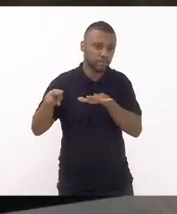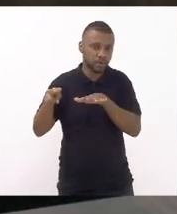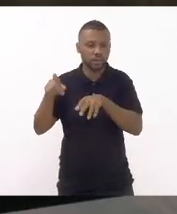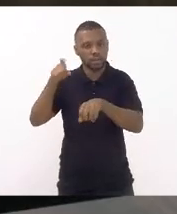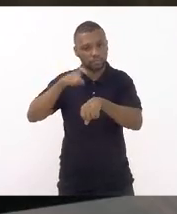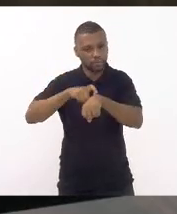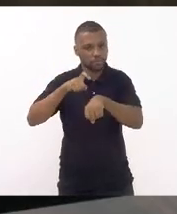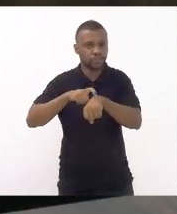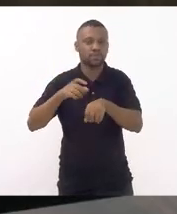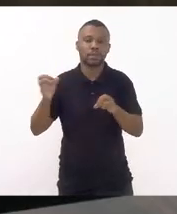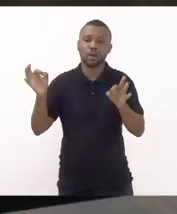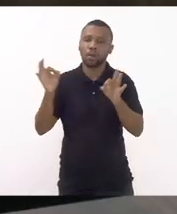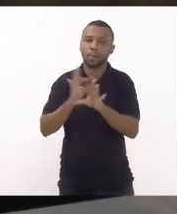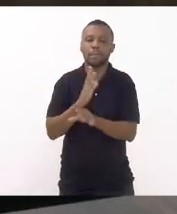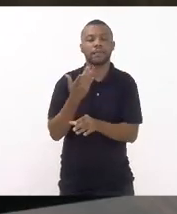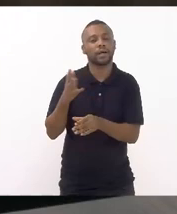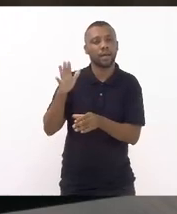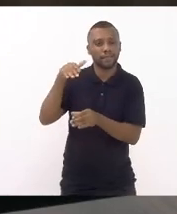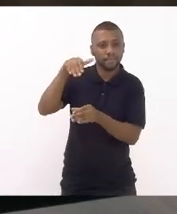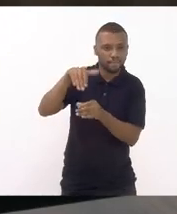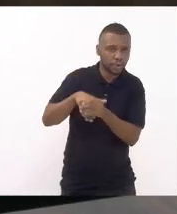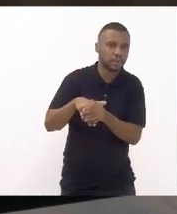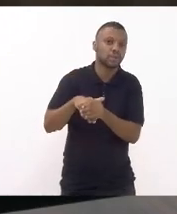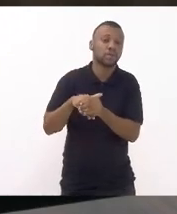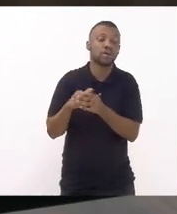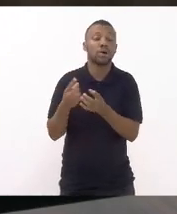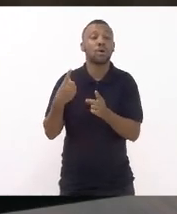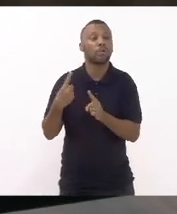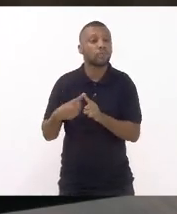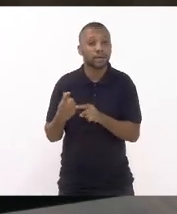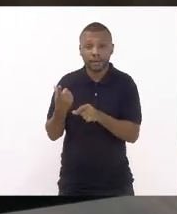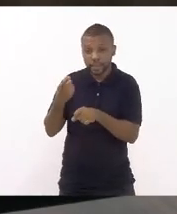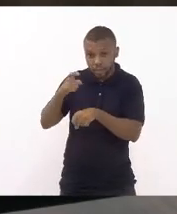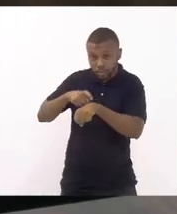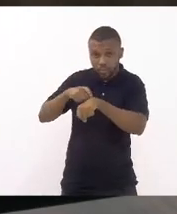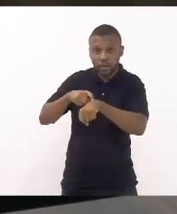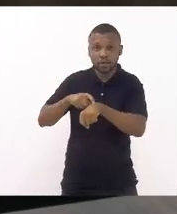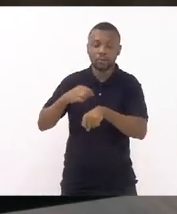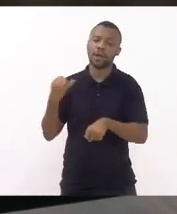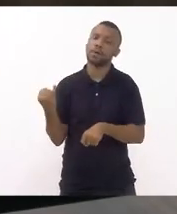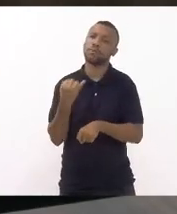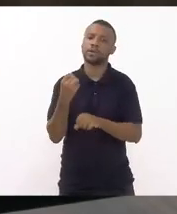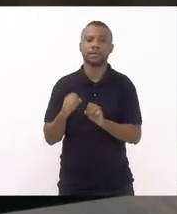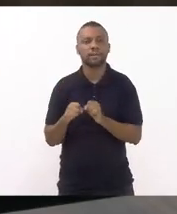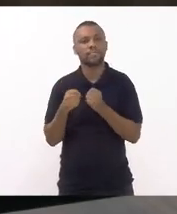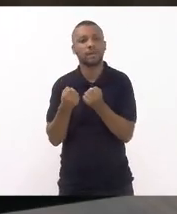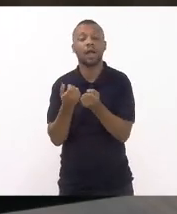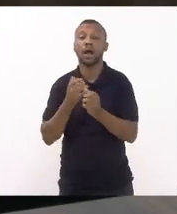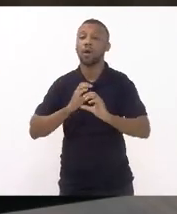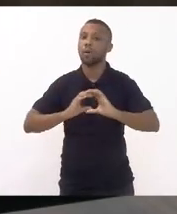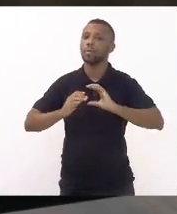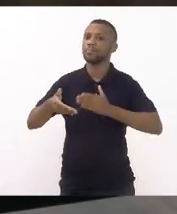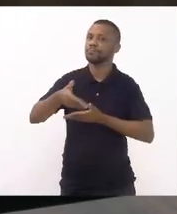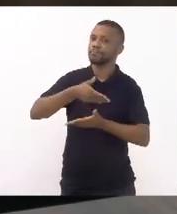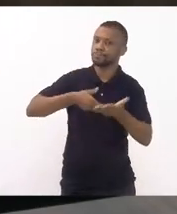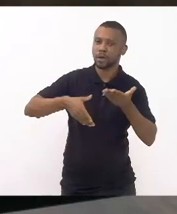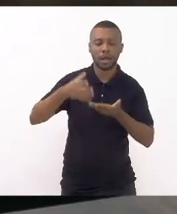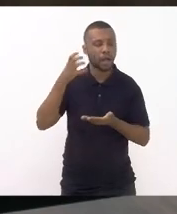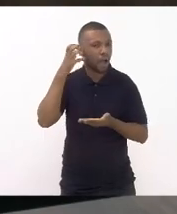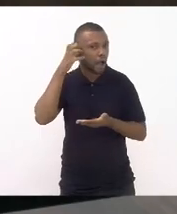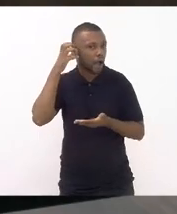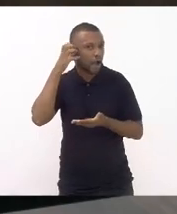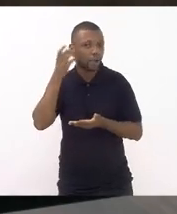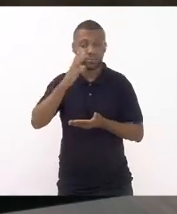dia para completar a sua votação, porque neste momento é importante defender a comunicação pública e a radiofonia